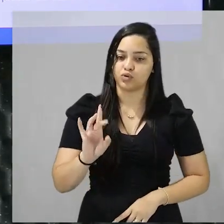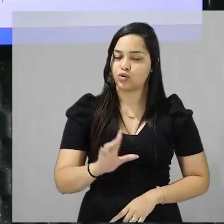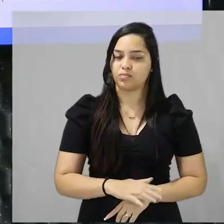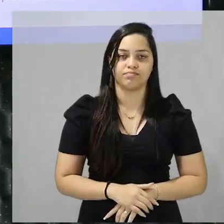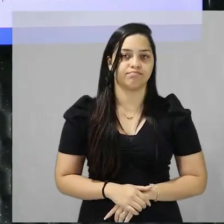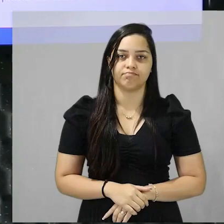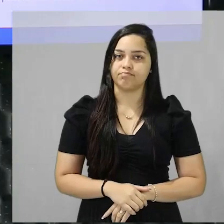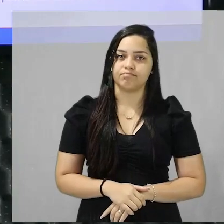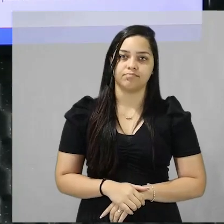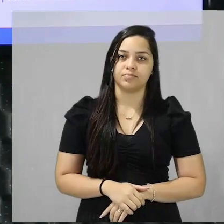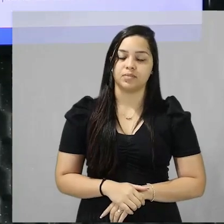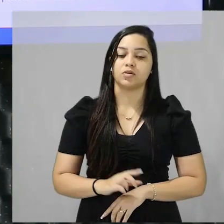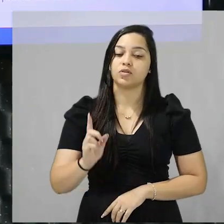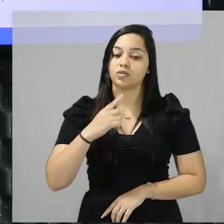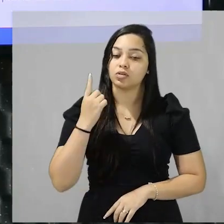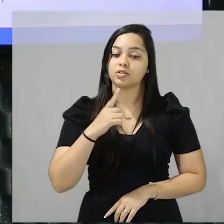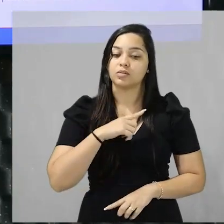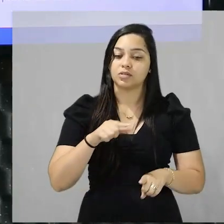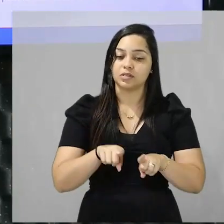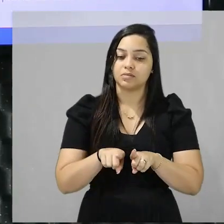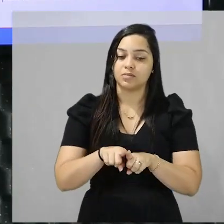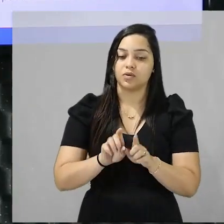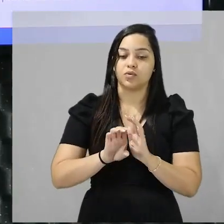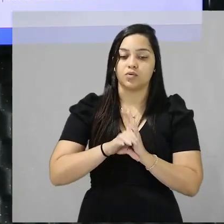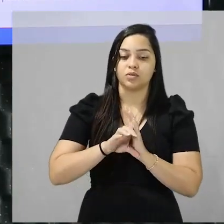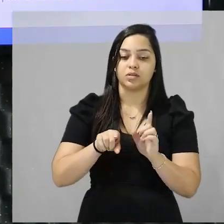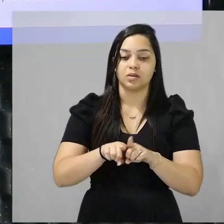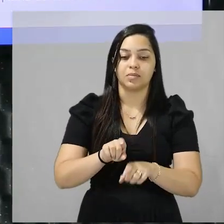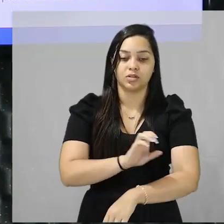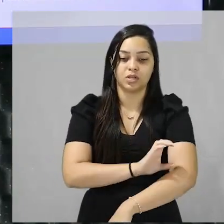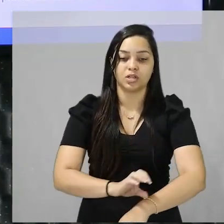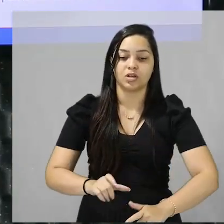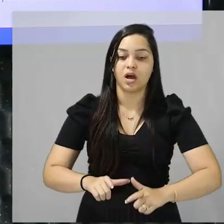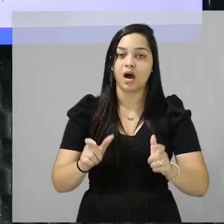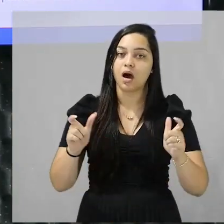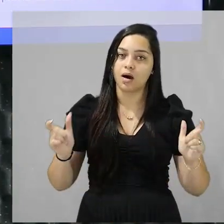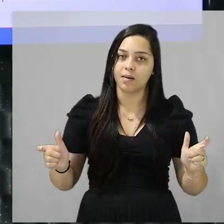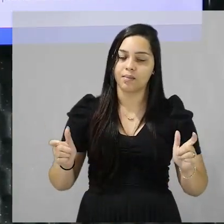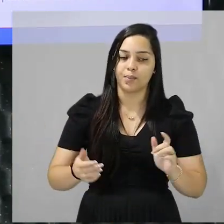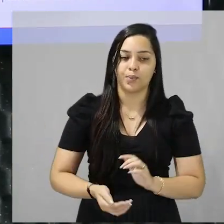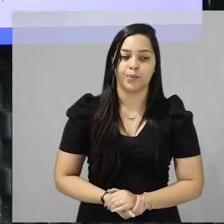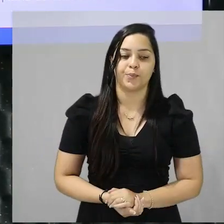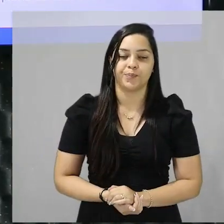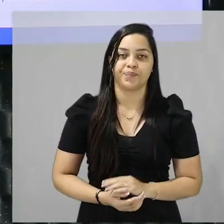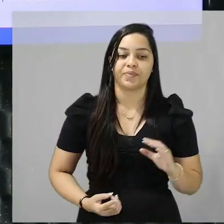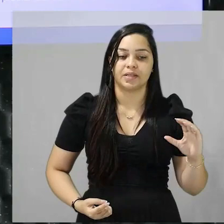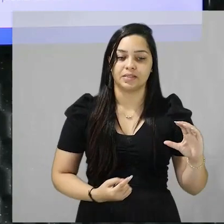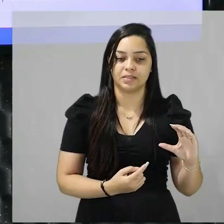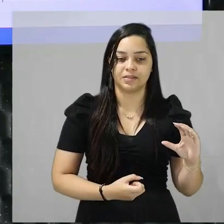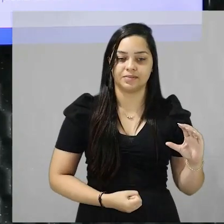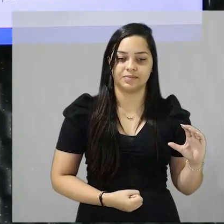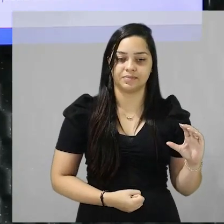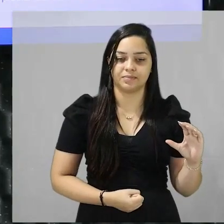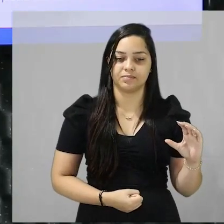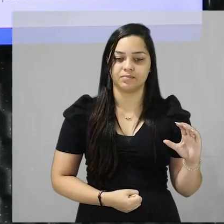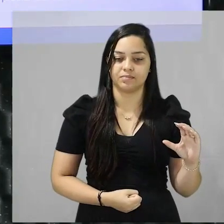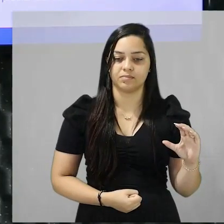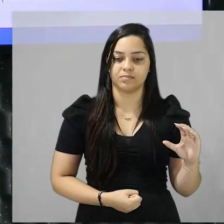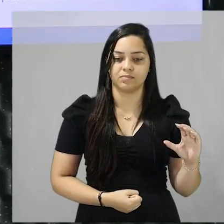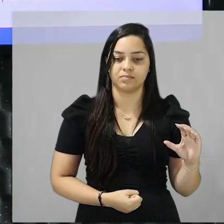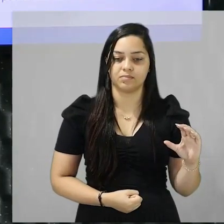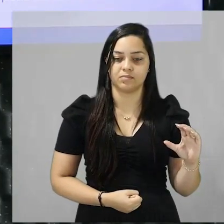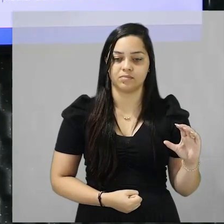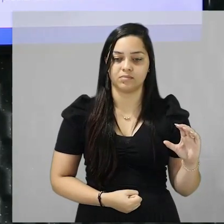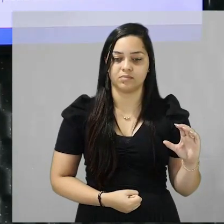isso. Nós temos um conceito de ética um pouco mais amplo, né? Normas próprias determinadas